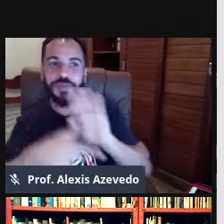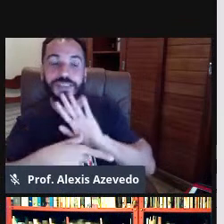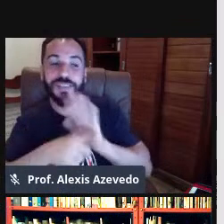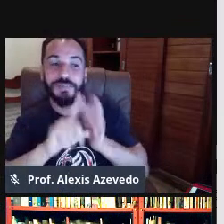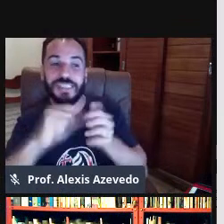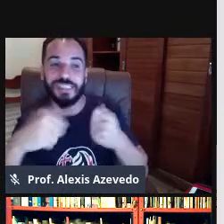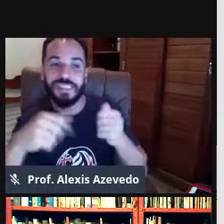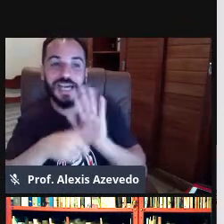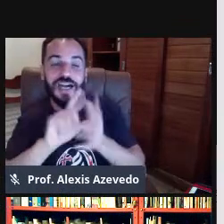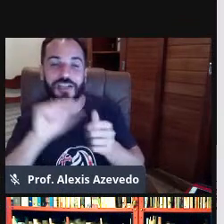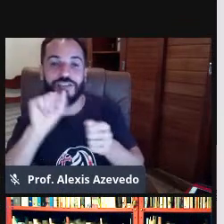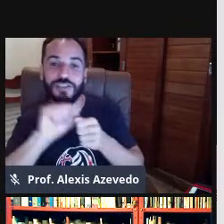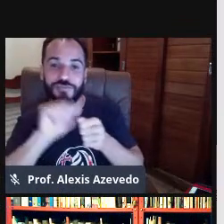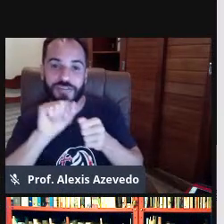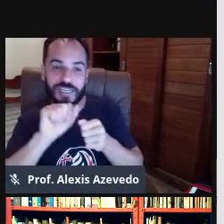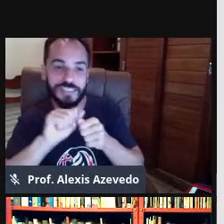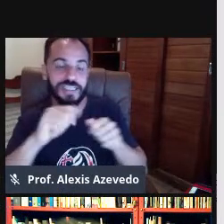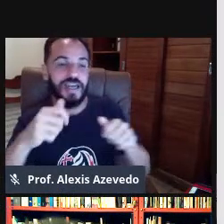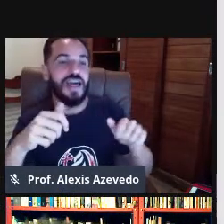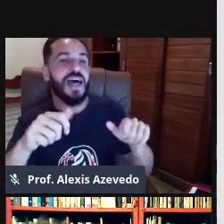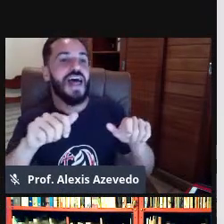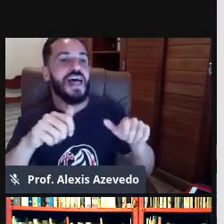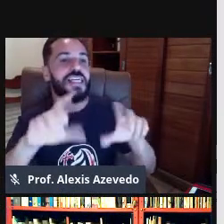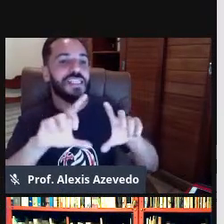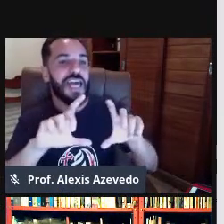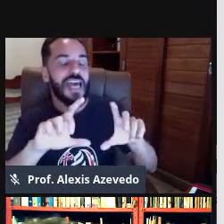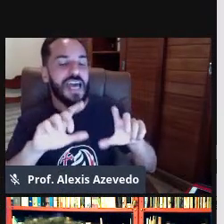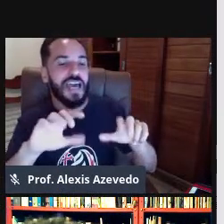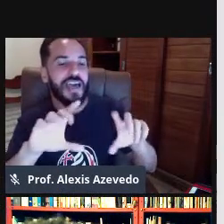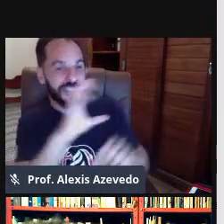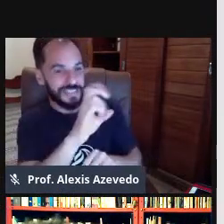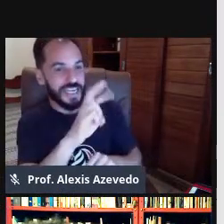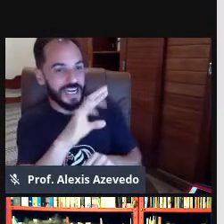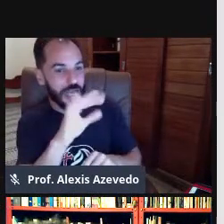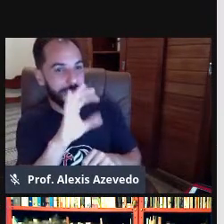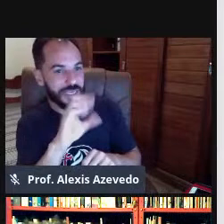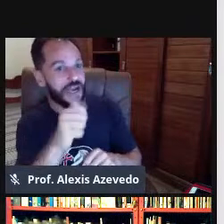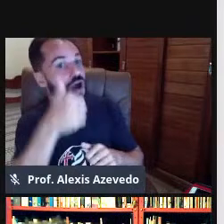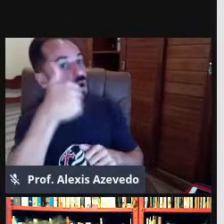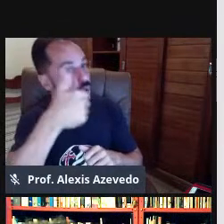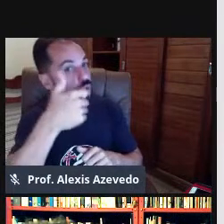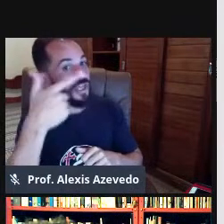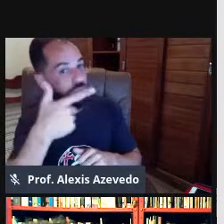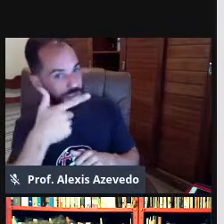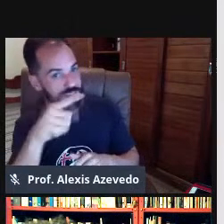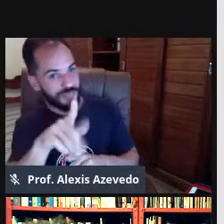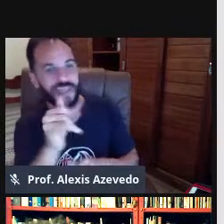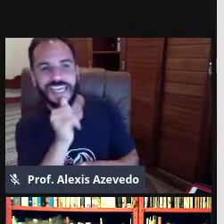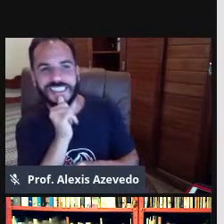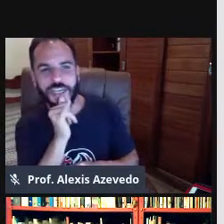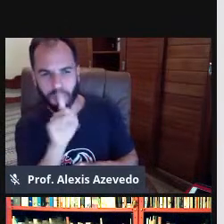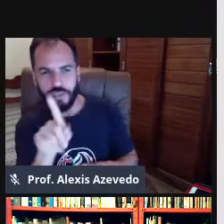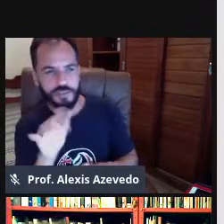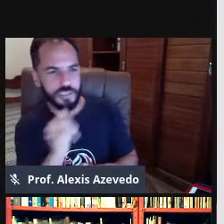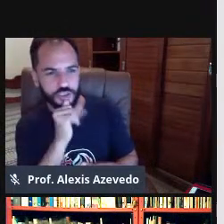escolher 4, 2, exemplo, né? 2 no terceiro período, cerâmica e desenho